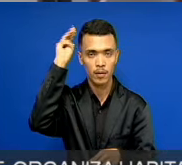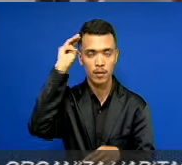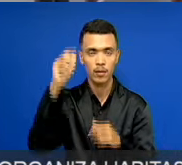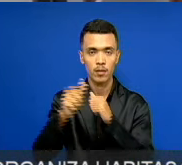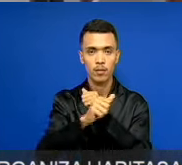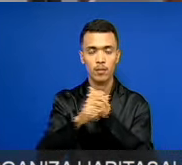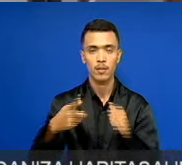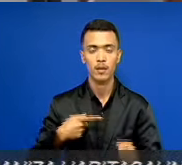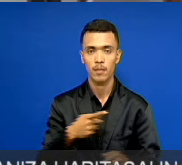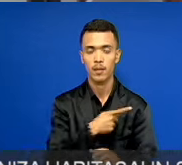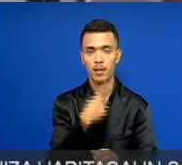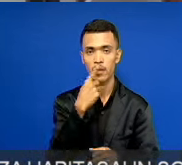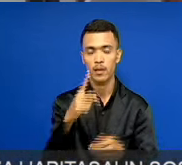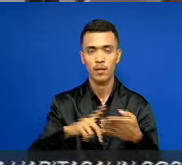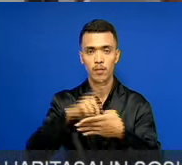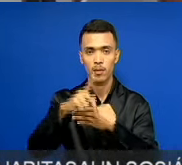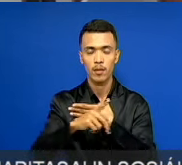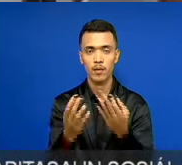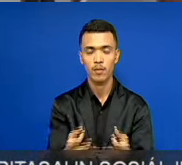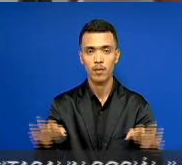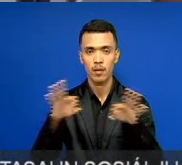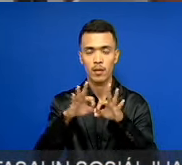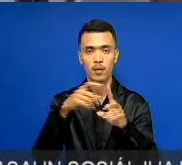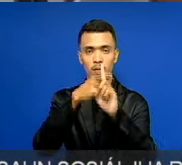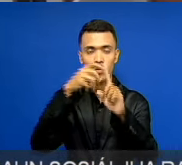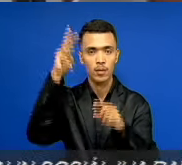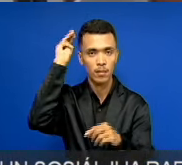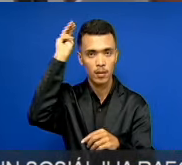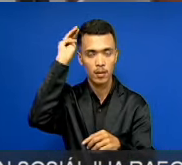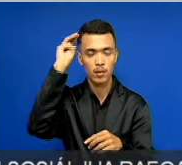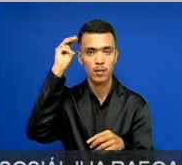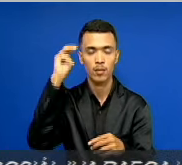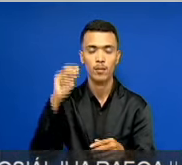para povo sai programa prioritário, vice-ministro de desenvolvimento rural, no